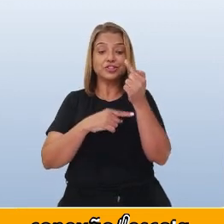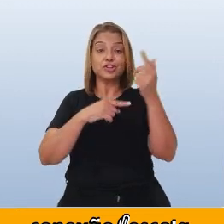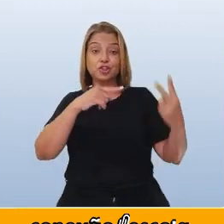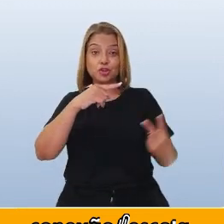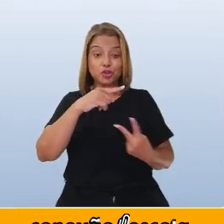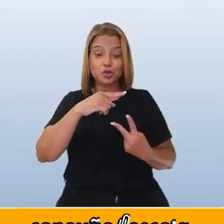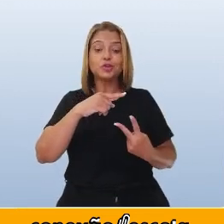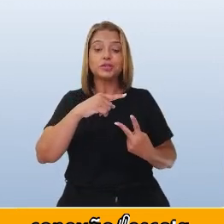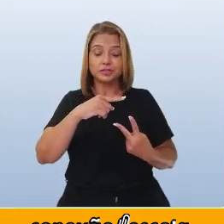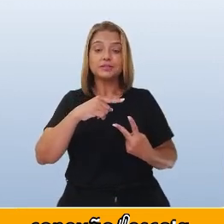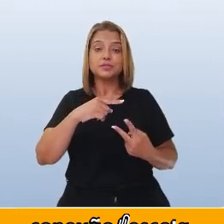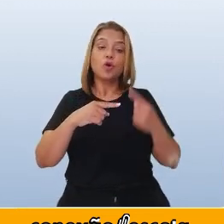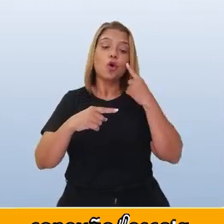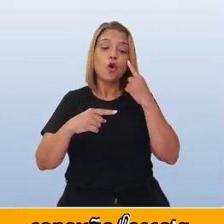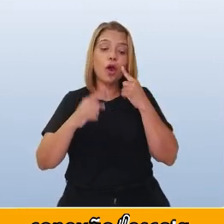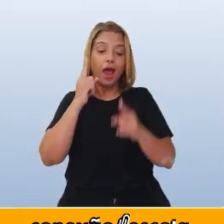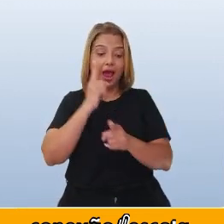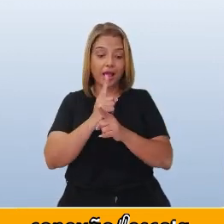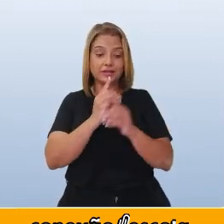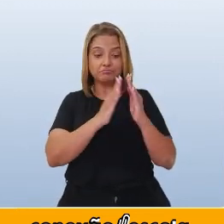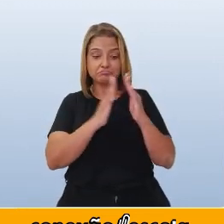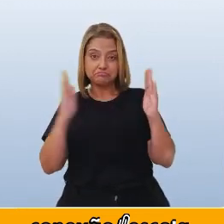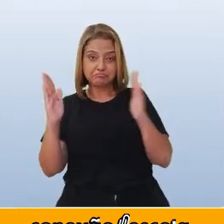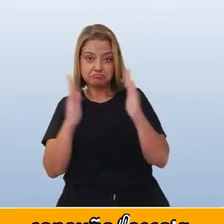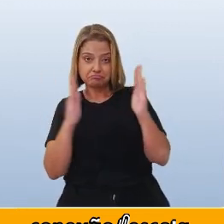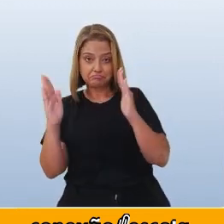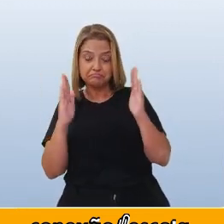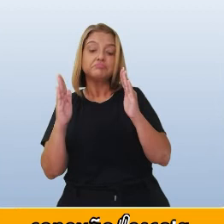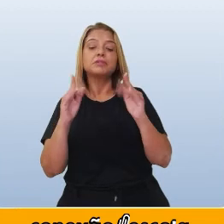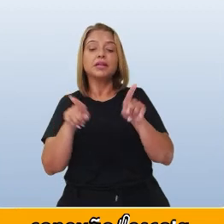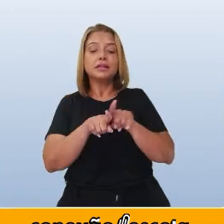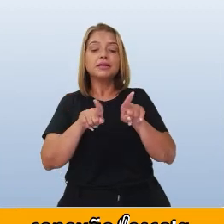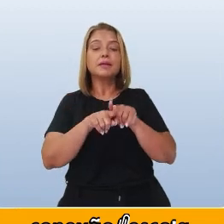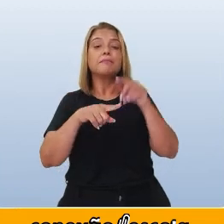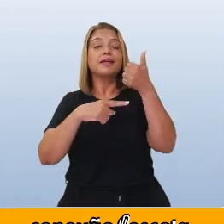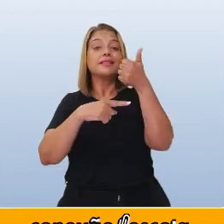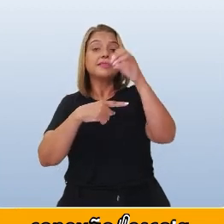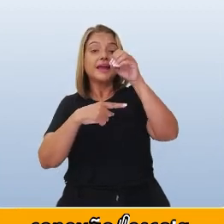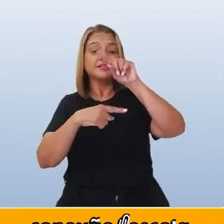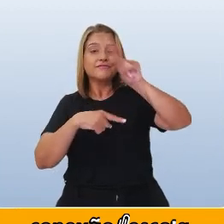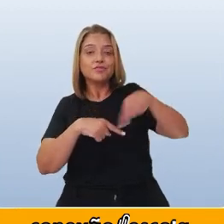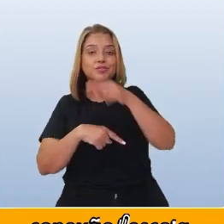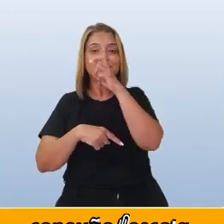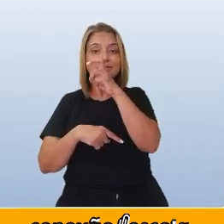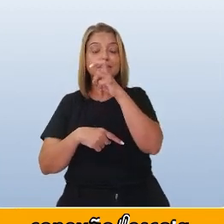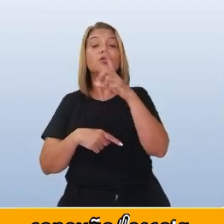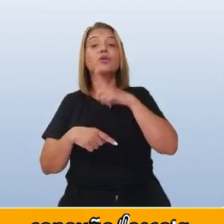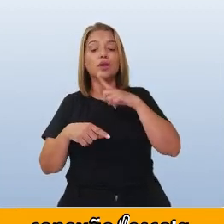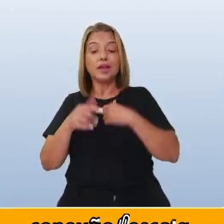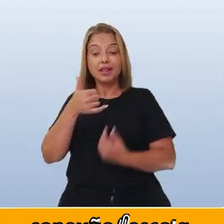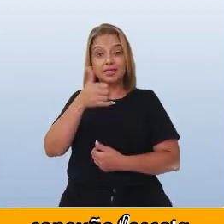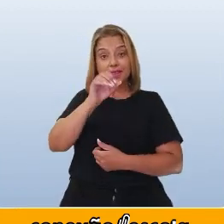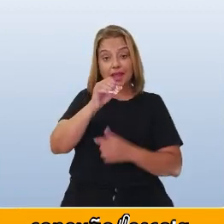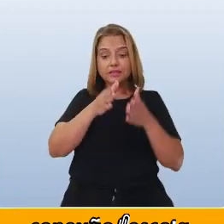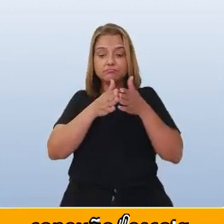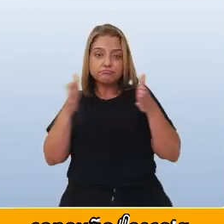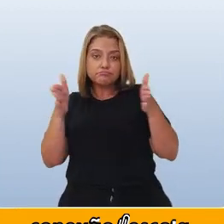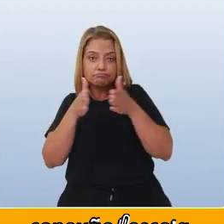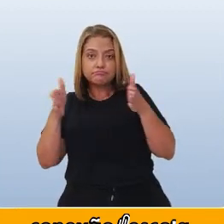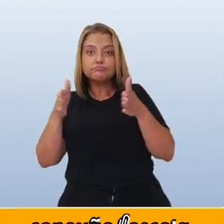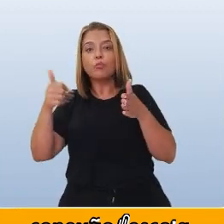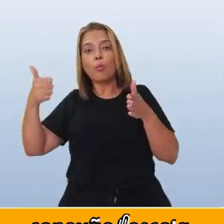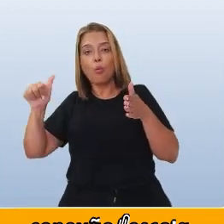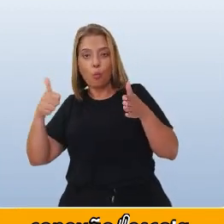3 e o 4. E, finalmente, o 10,5 entre o número 10 e o número 11.